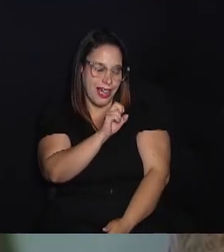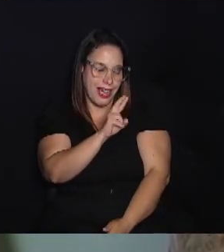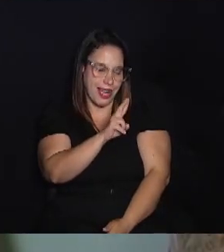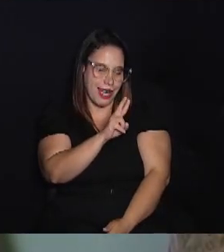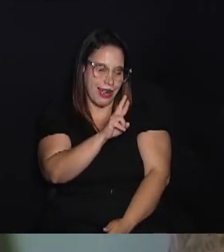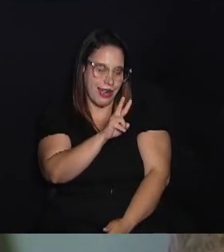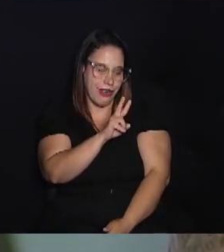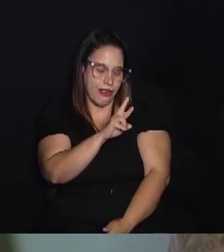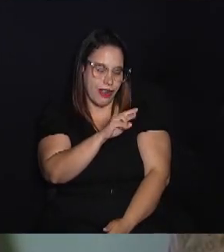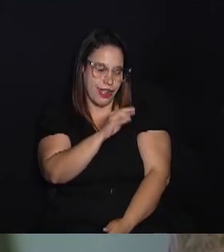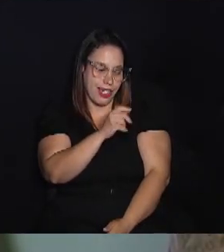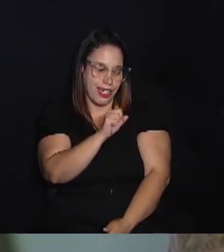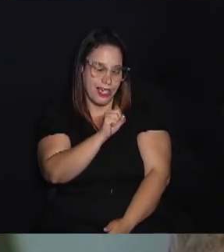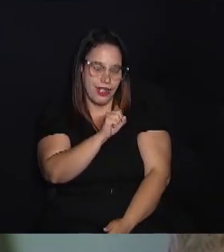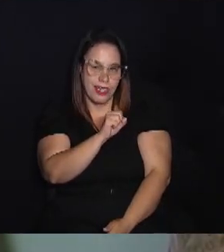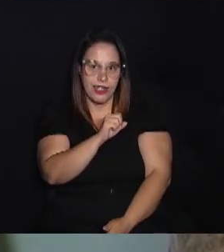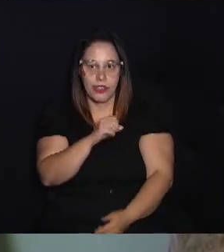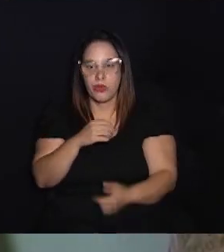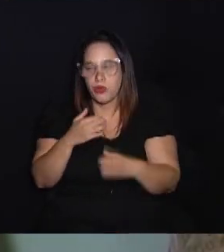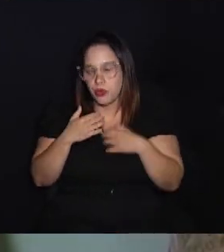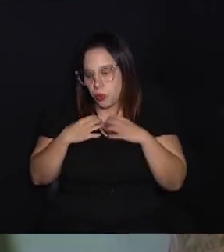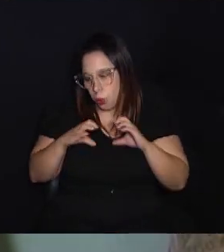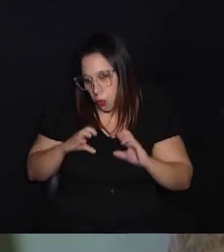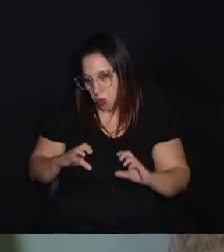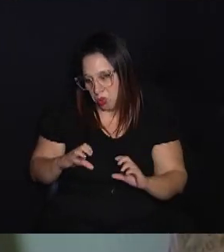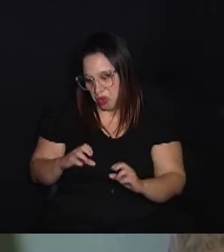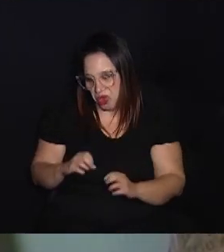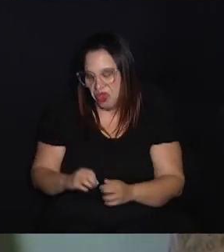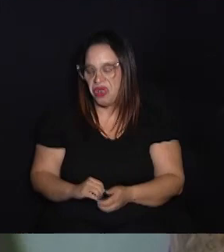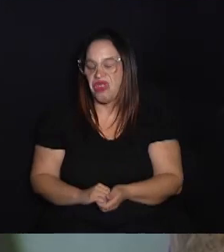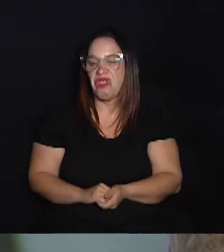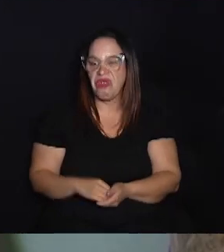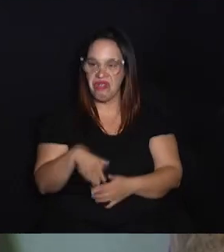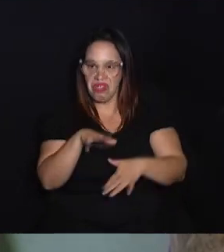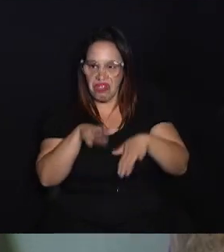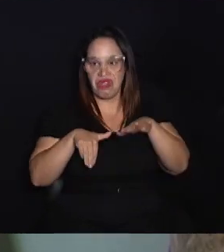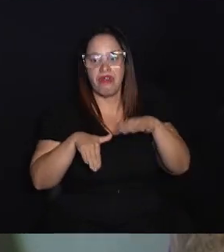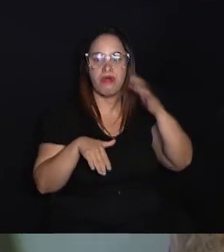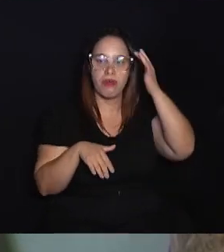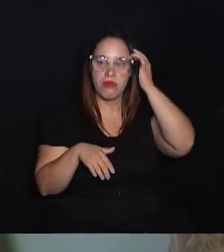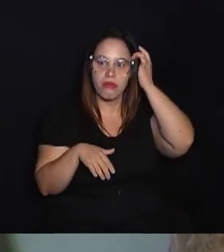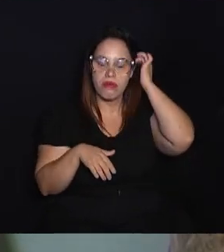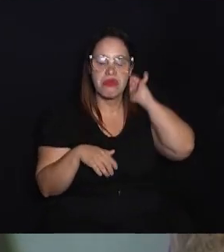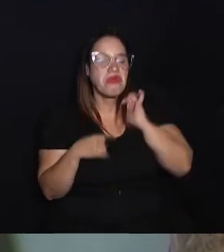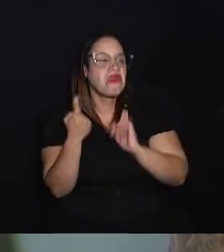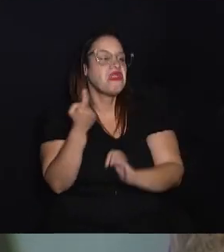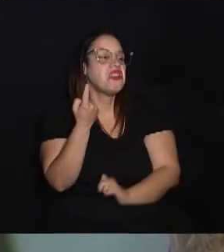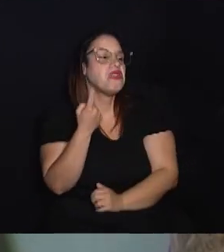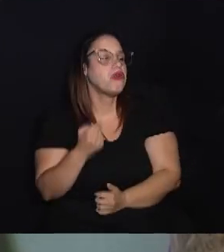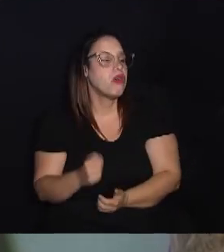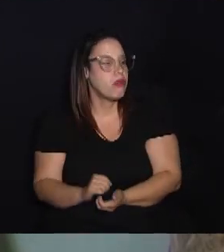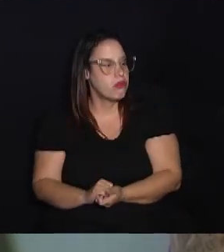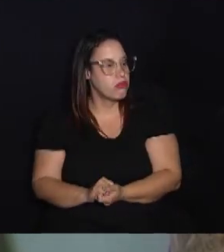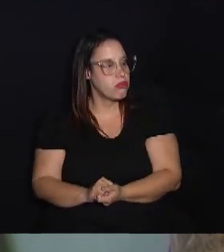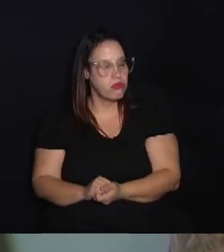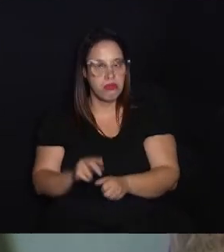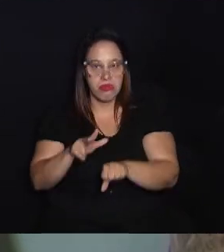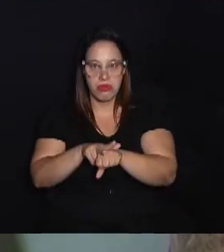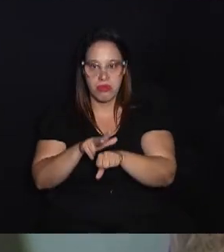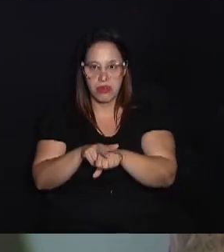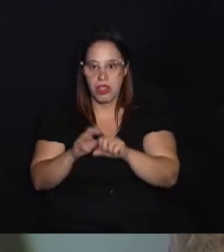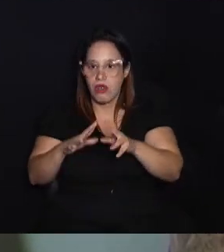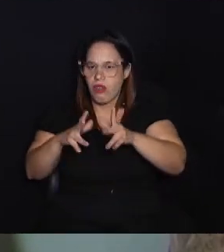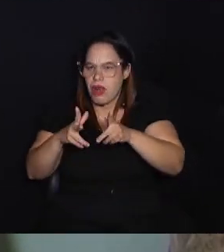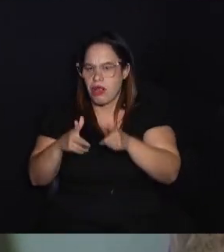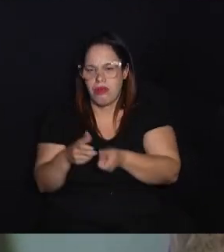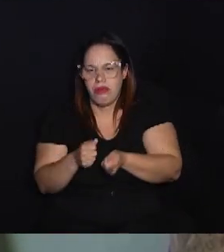Então o comportamento dos minis normalmente é um pouquinho mais agressivo, mas lógico, extremamente individual. Tem pacientes que a gente recebe aqui que você faz tudo com